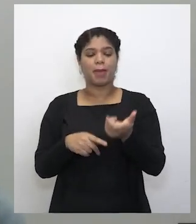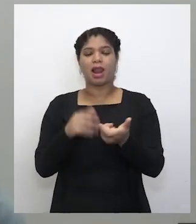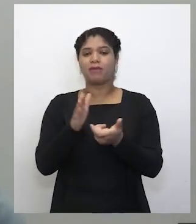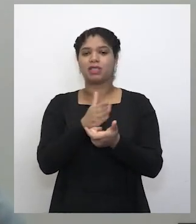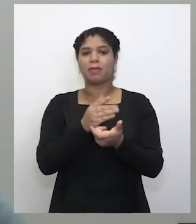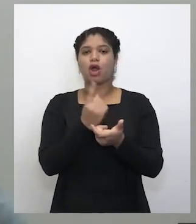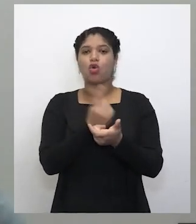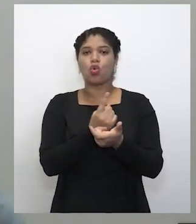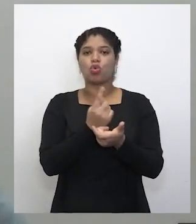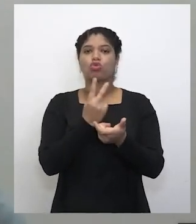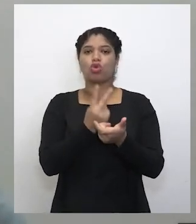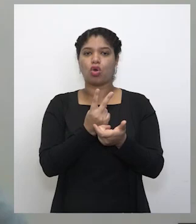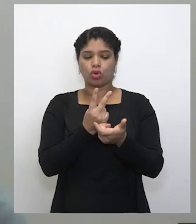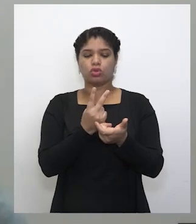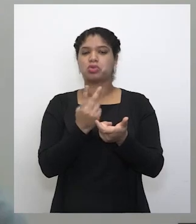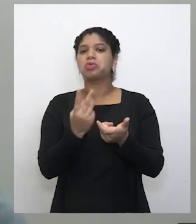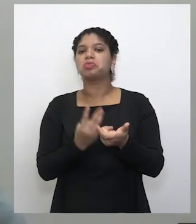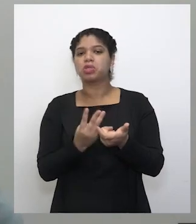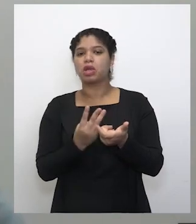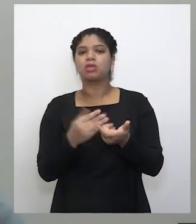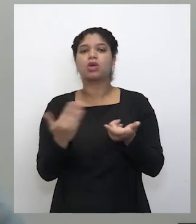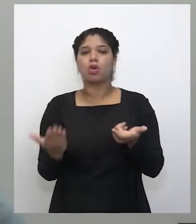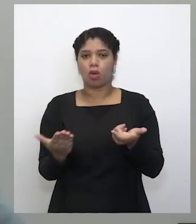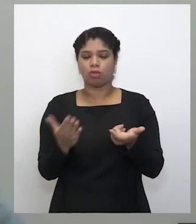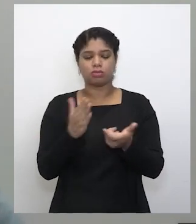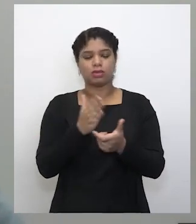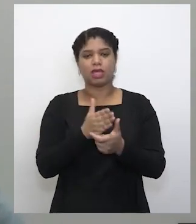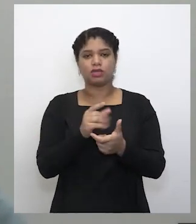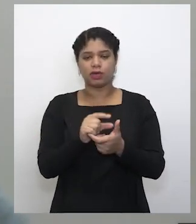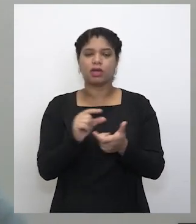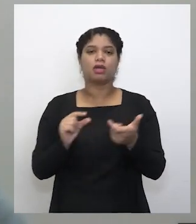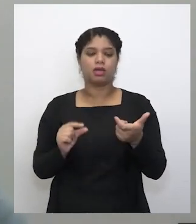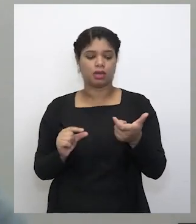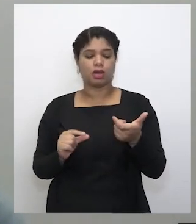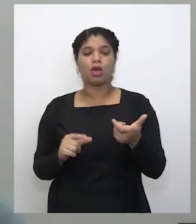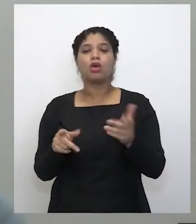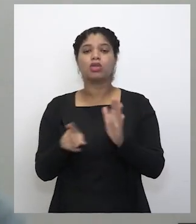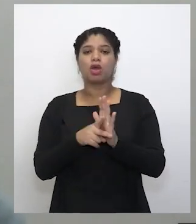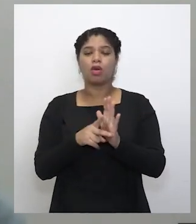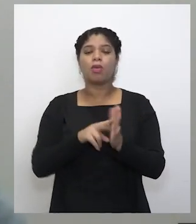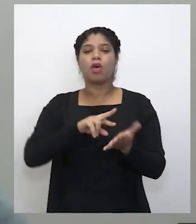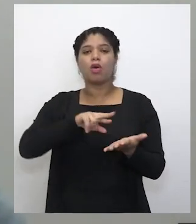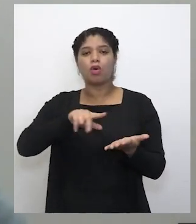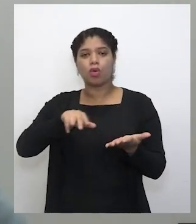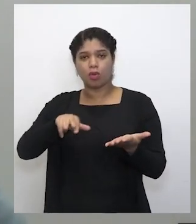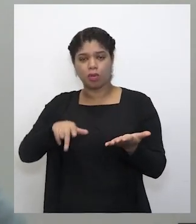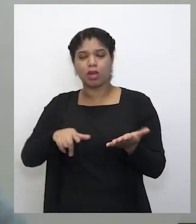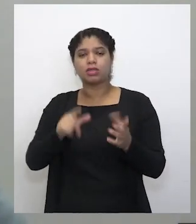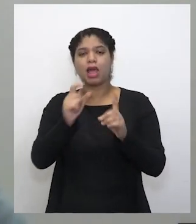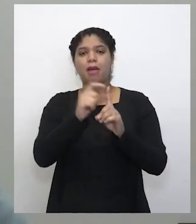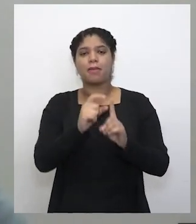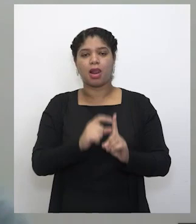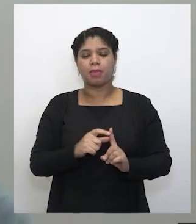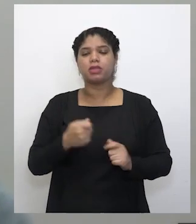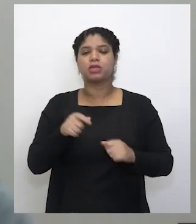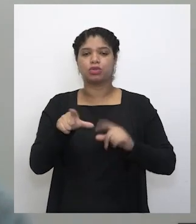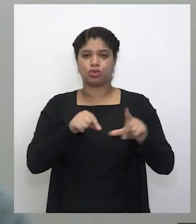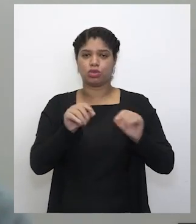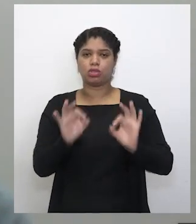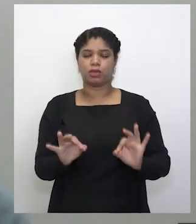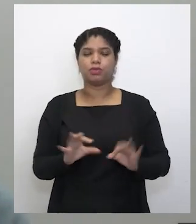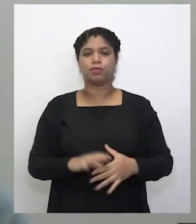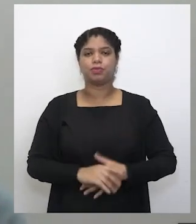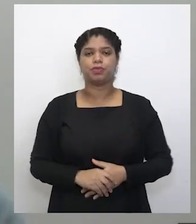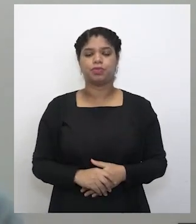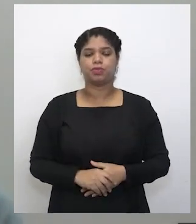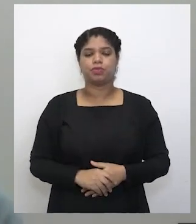monossílaba. A professora Daniela comentou na hora que você comentou como que tem que estar dispostos essas palavras, né?